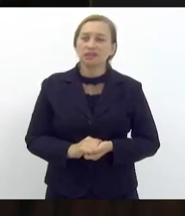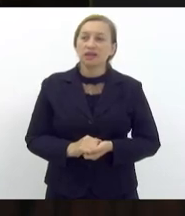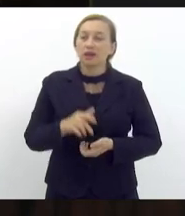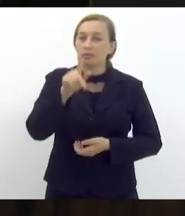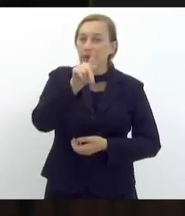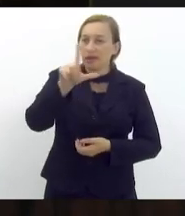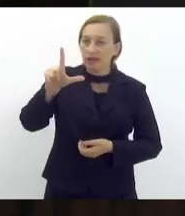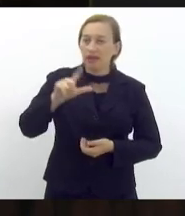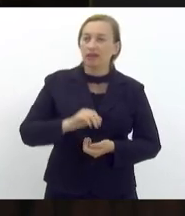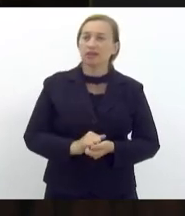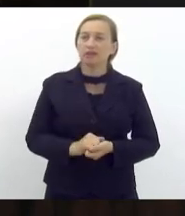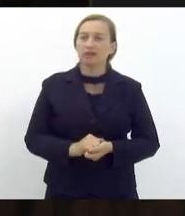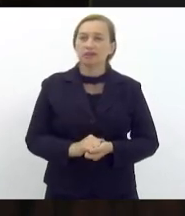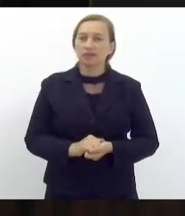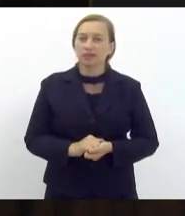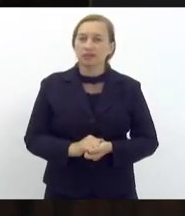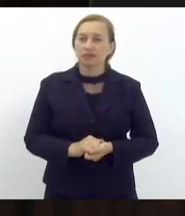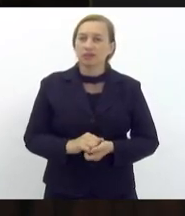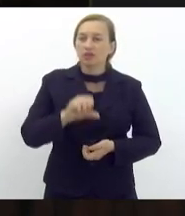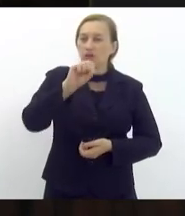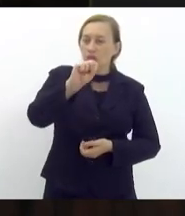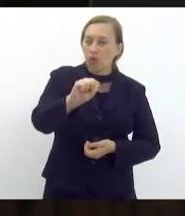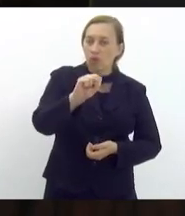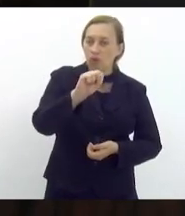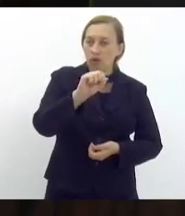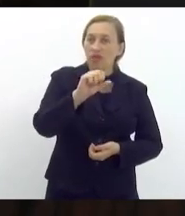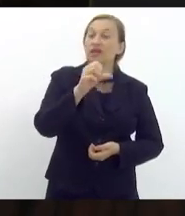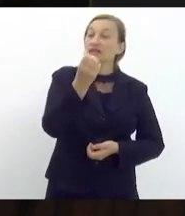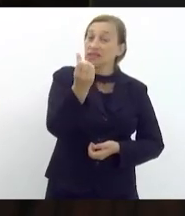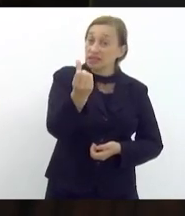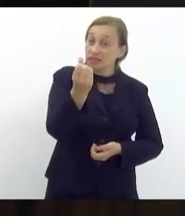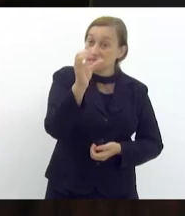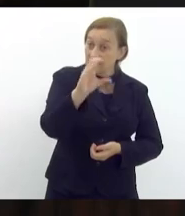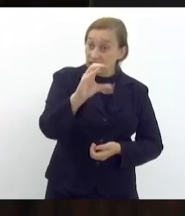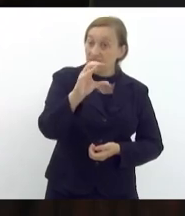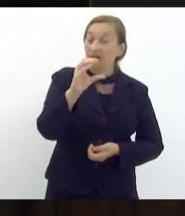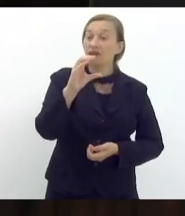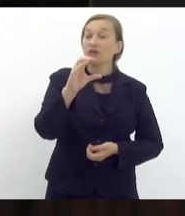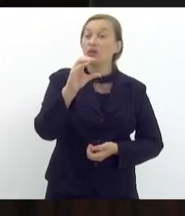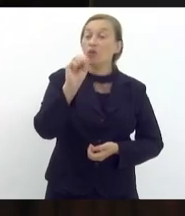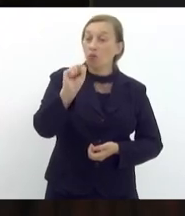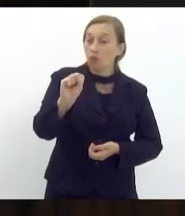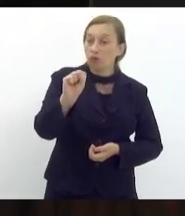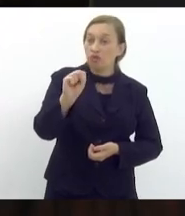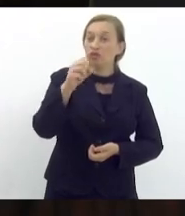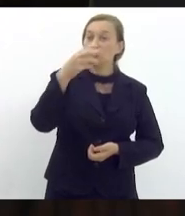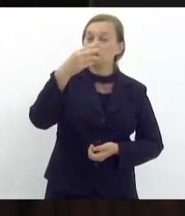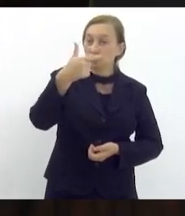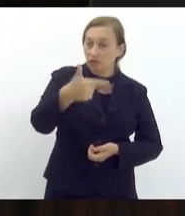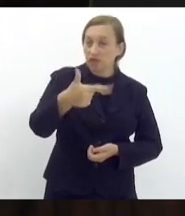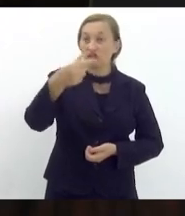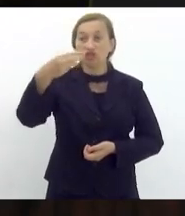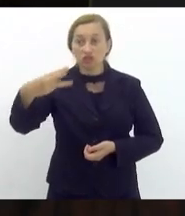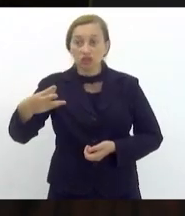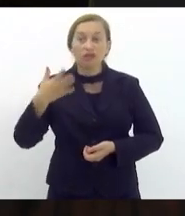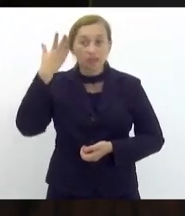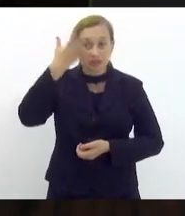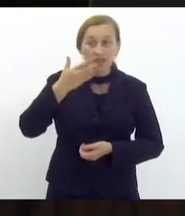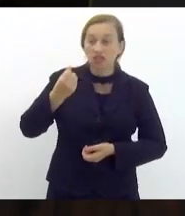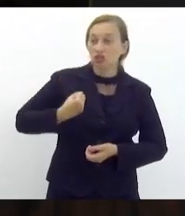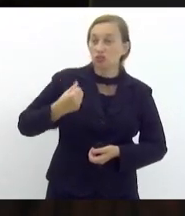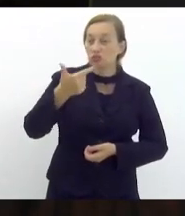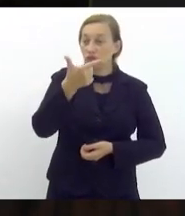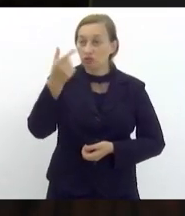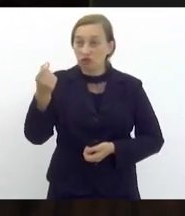o PL 8 de 20 o PLC 8 de 23 mensagens número 20